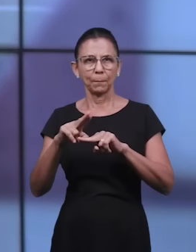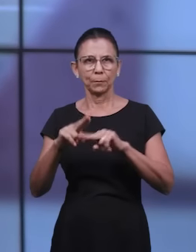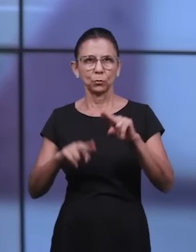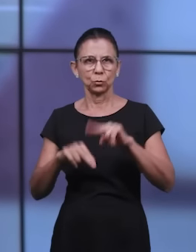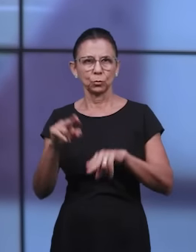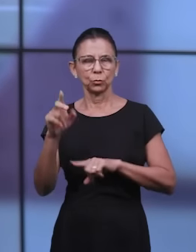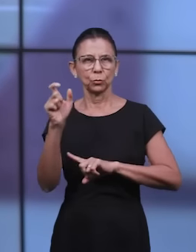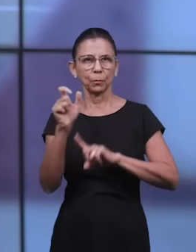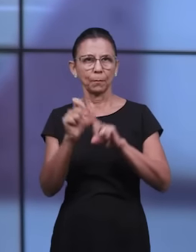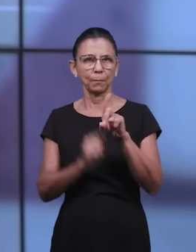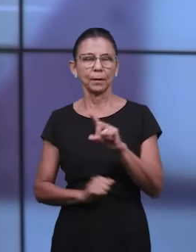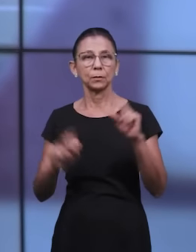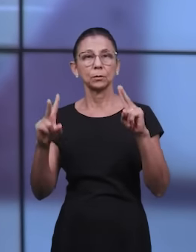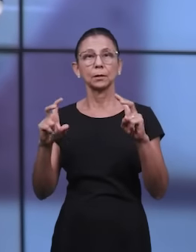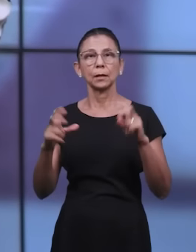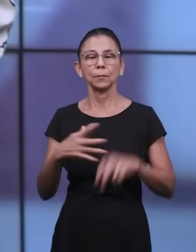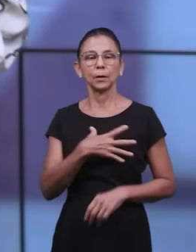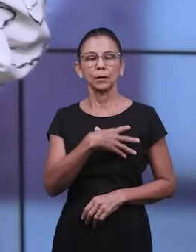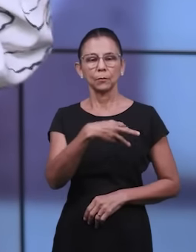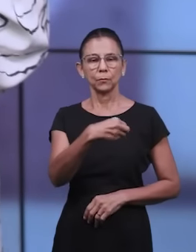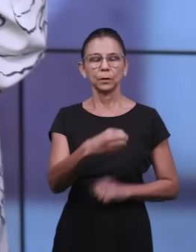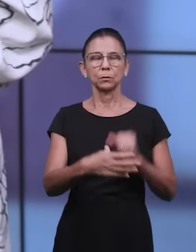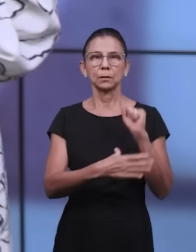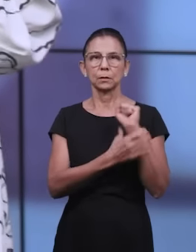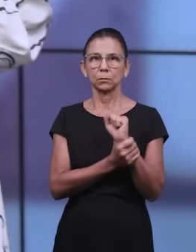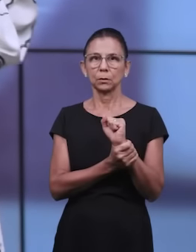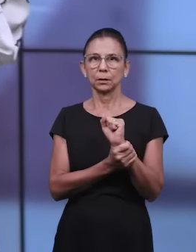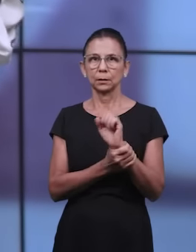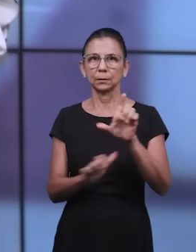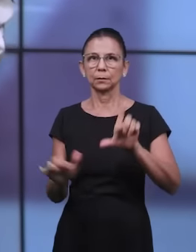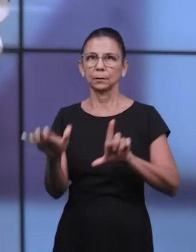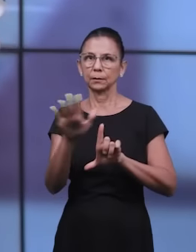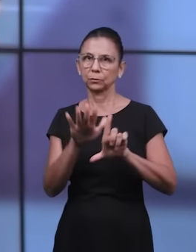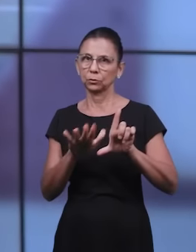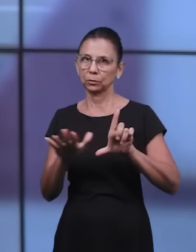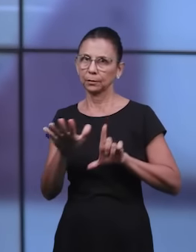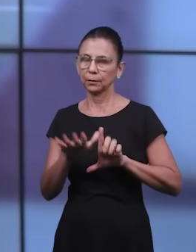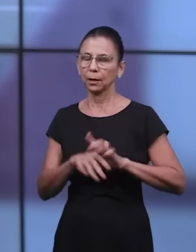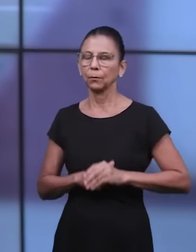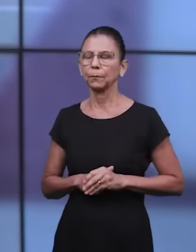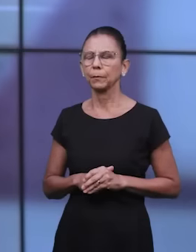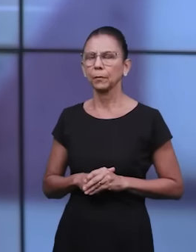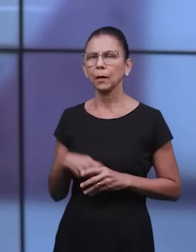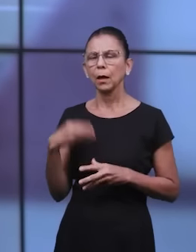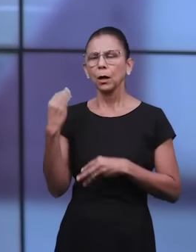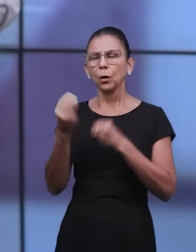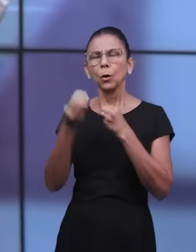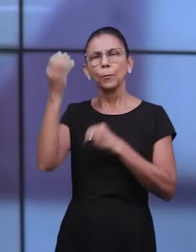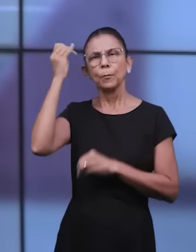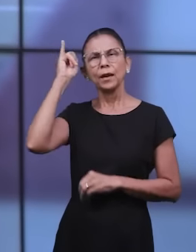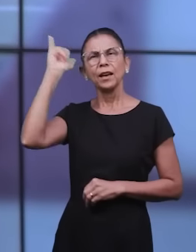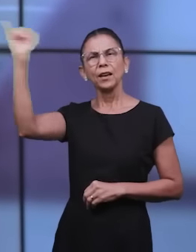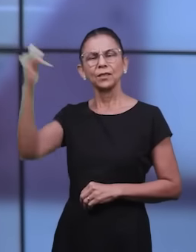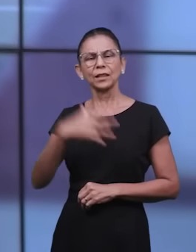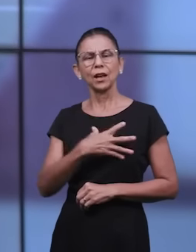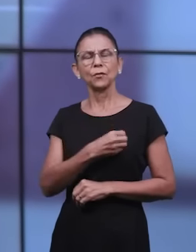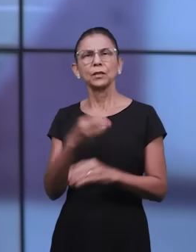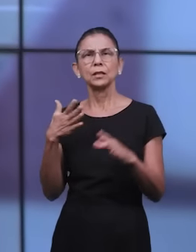abordando o tema Segurança dos Filhos na Era Digital. como evitar que os